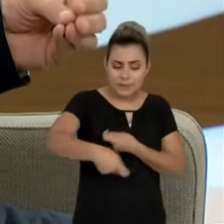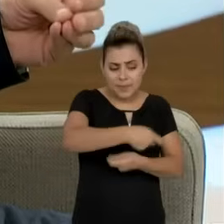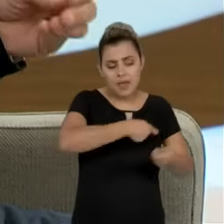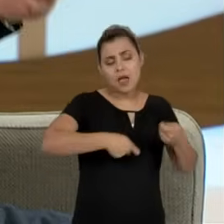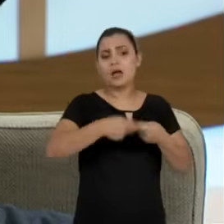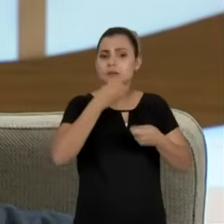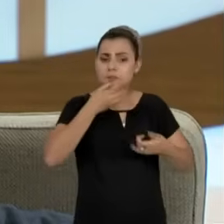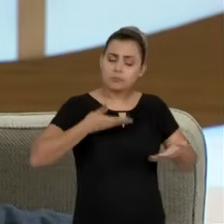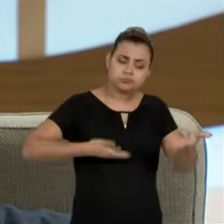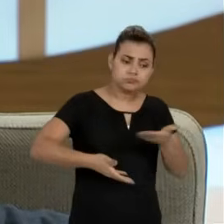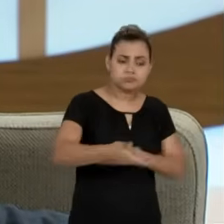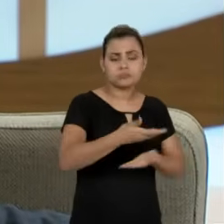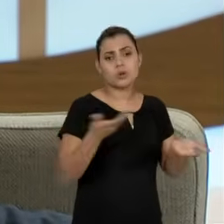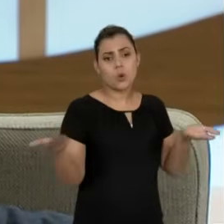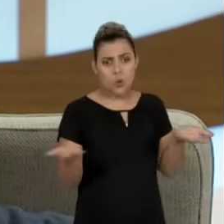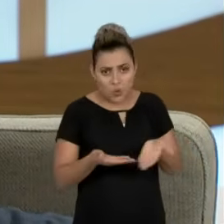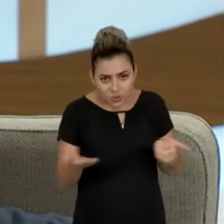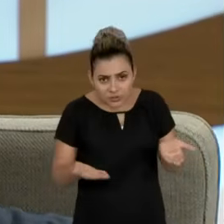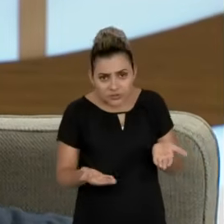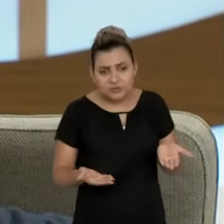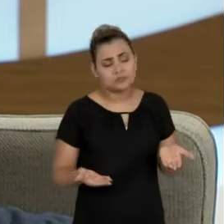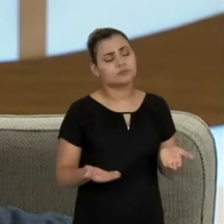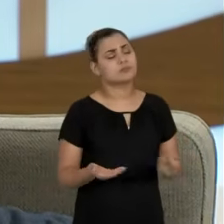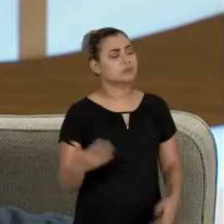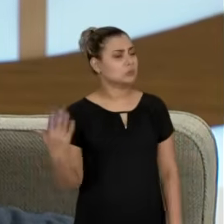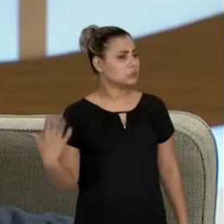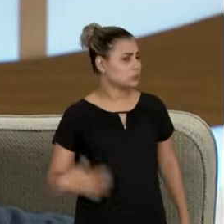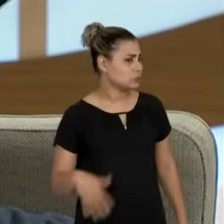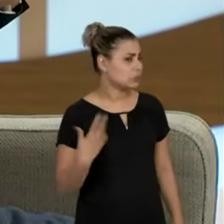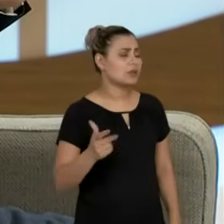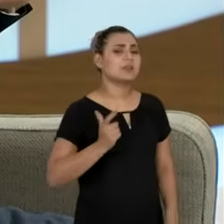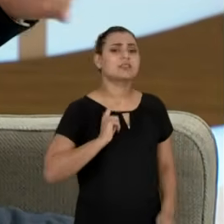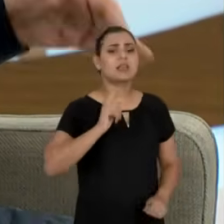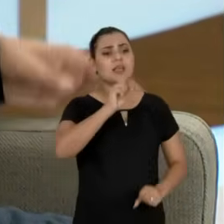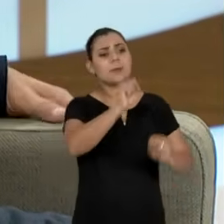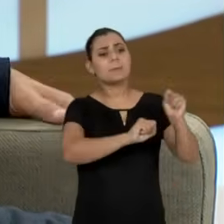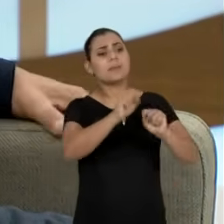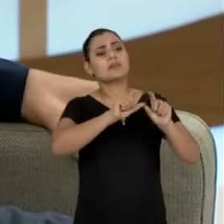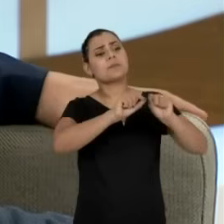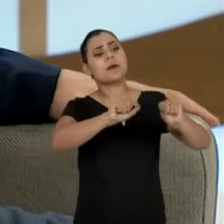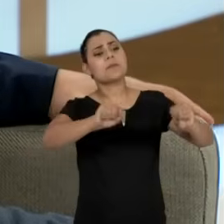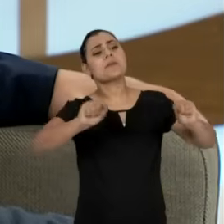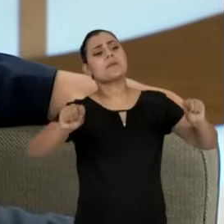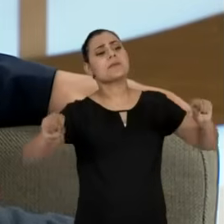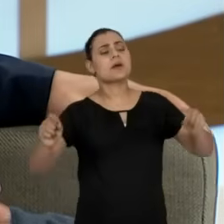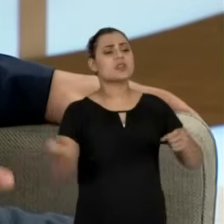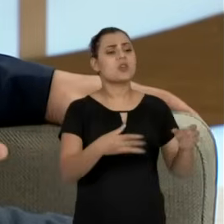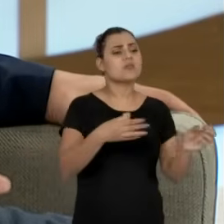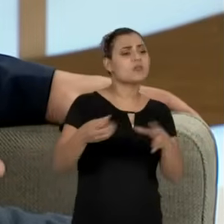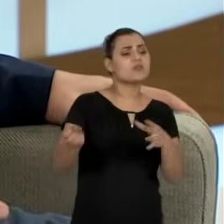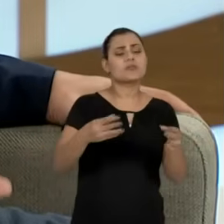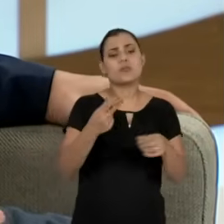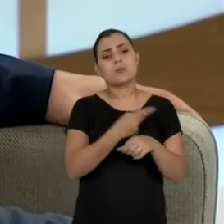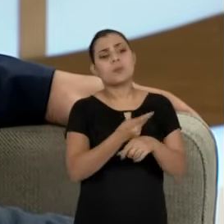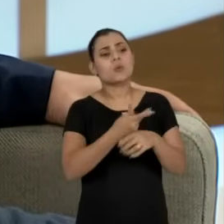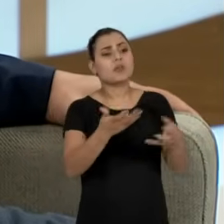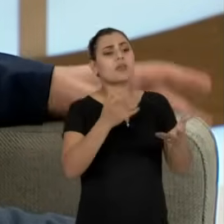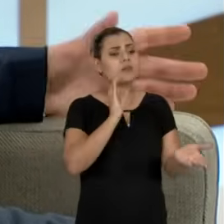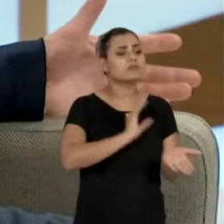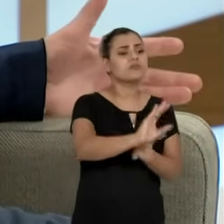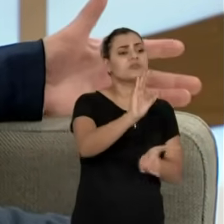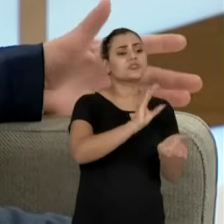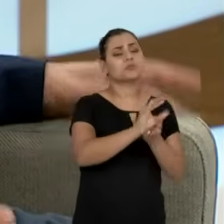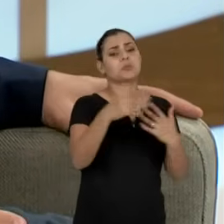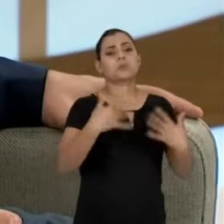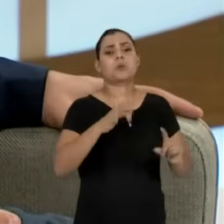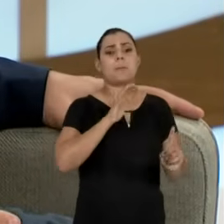disponível para isso. Hoje em dia, existem muitas e muitas novas empresas, né? que estão procurando investimento de